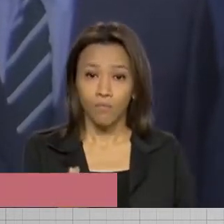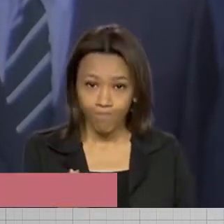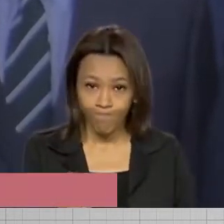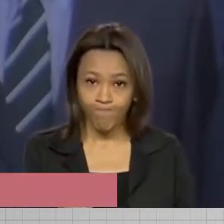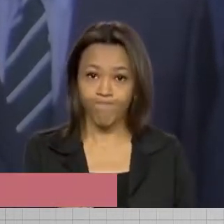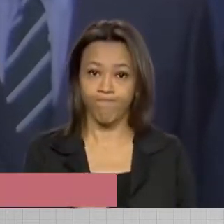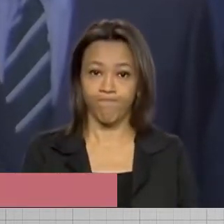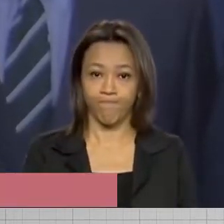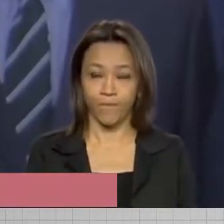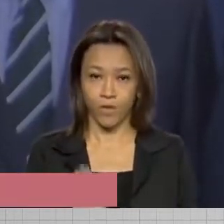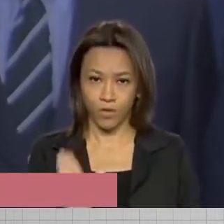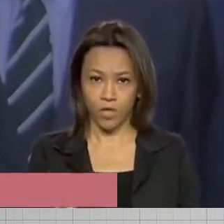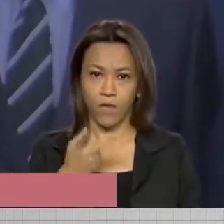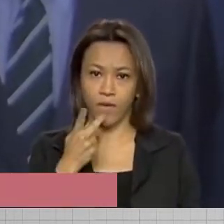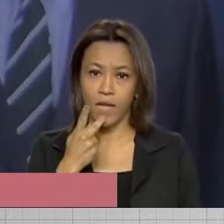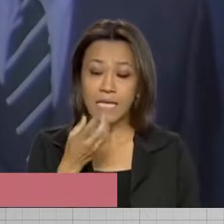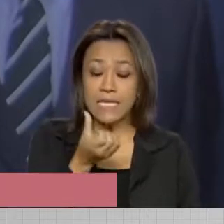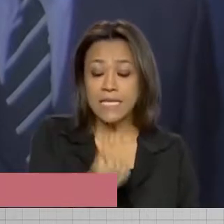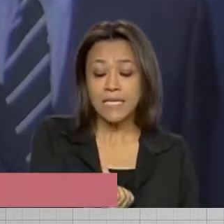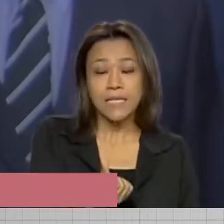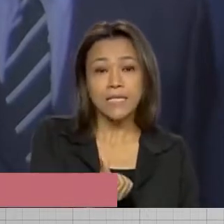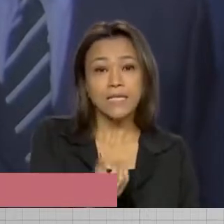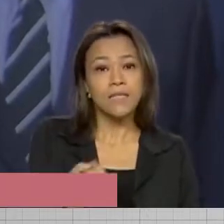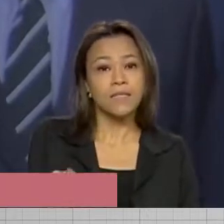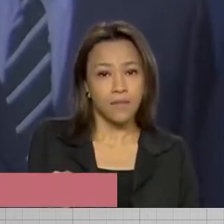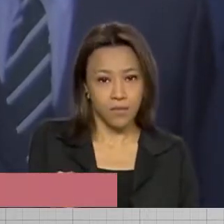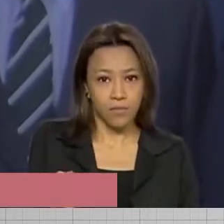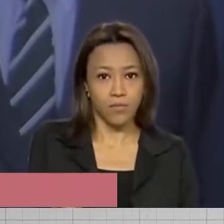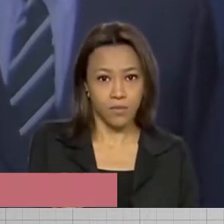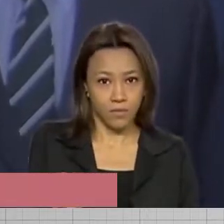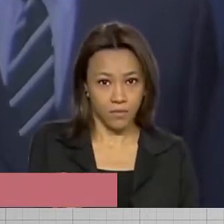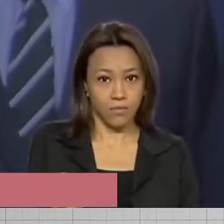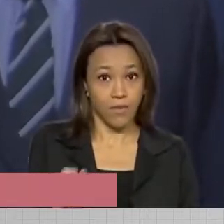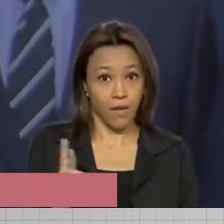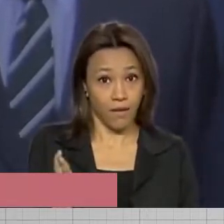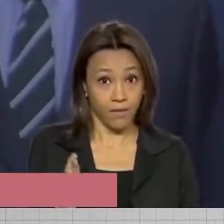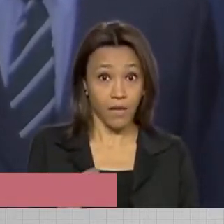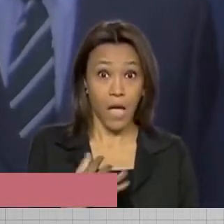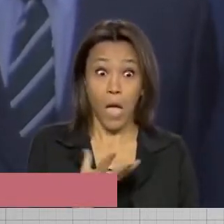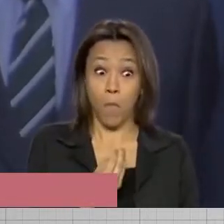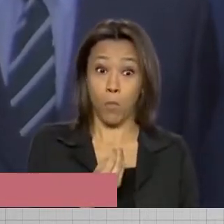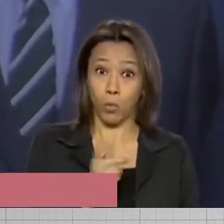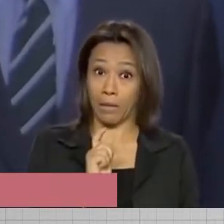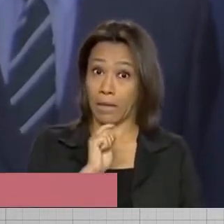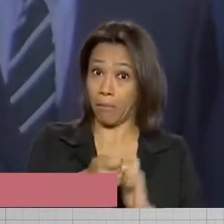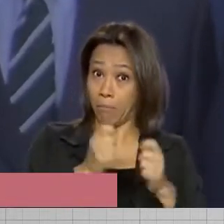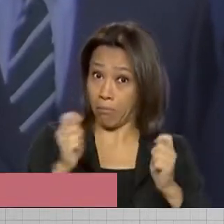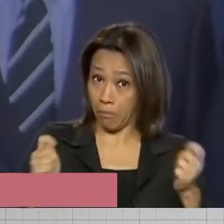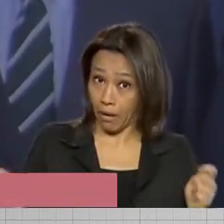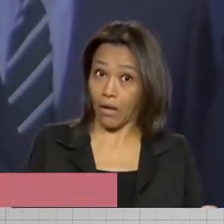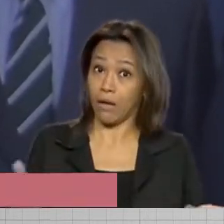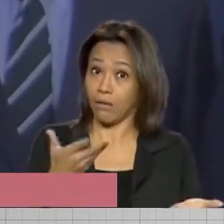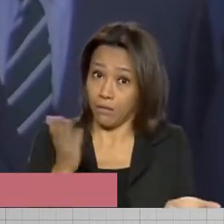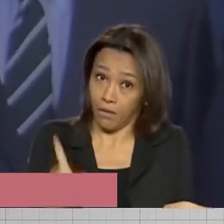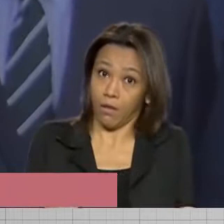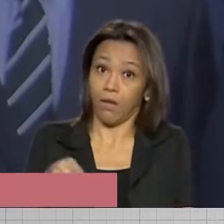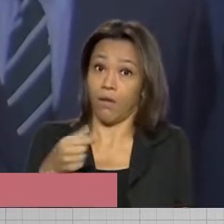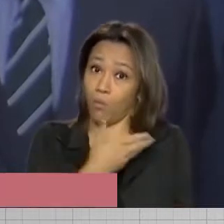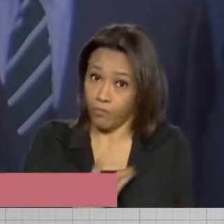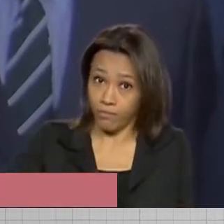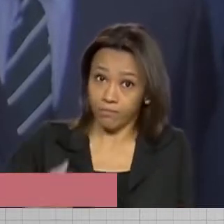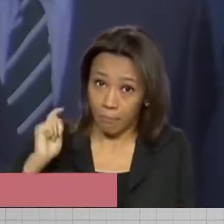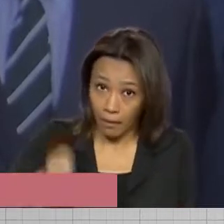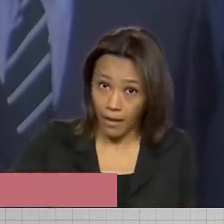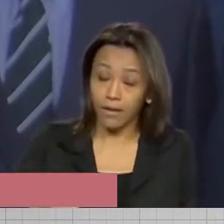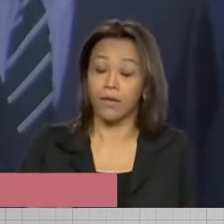República, Jair Bolsonaro, garantiu o valor de R$ 300, que atende os trabalhadores informais atingidos pela